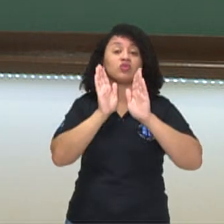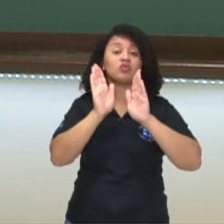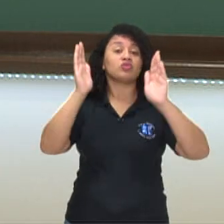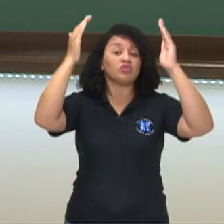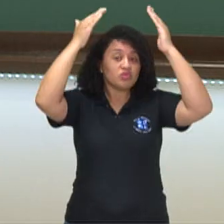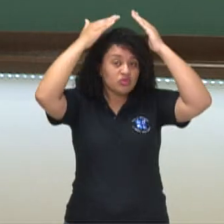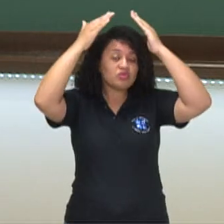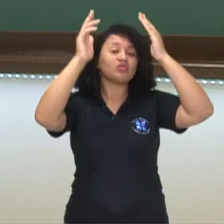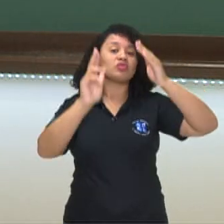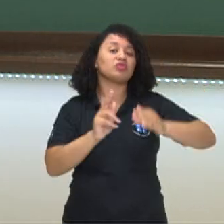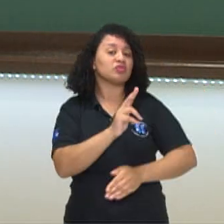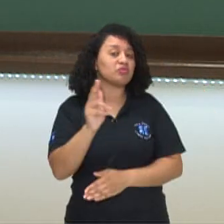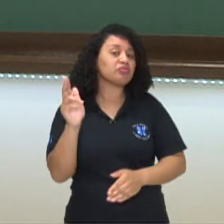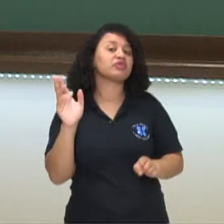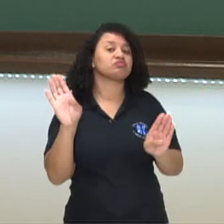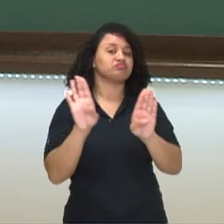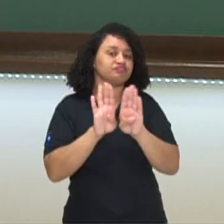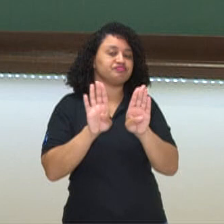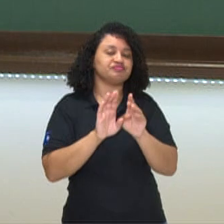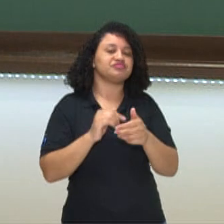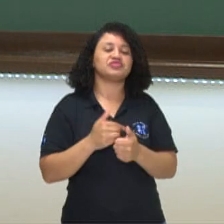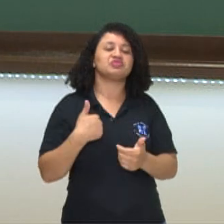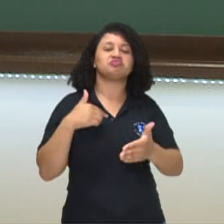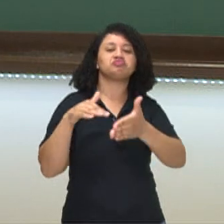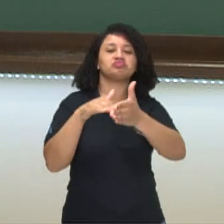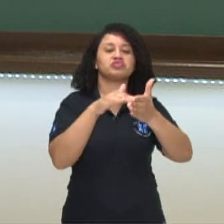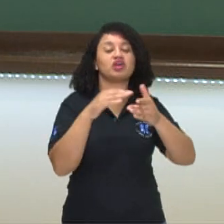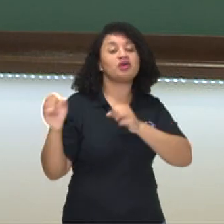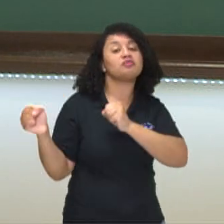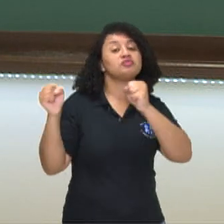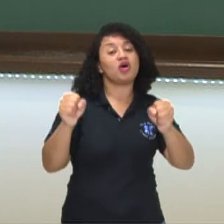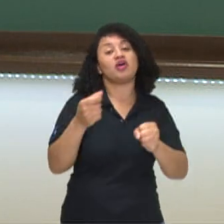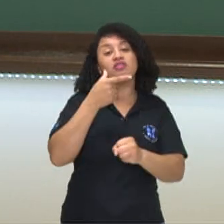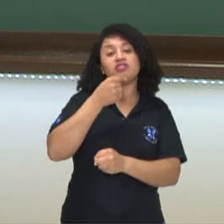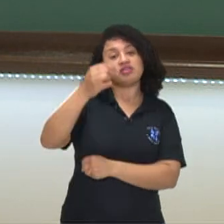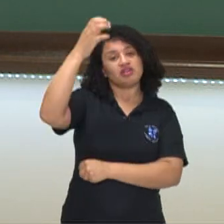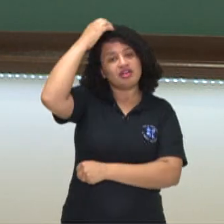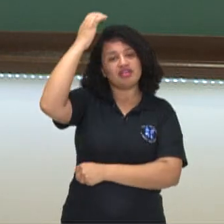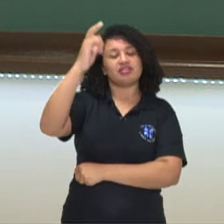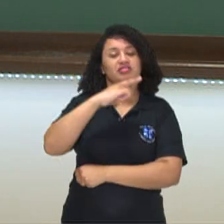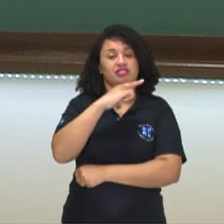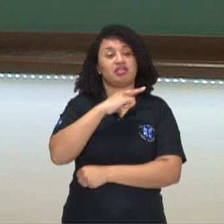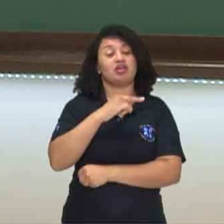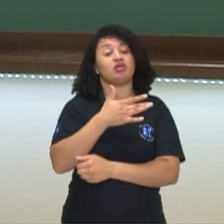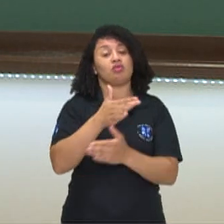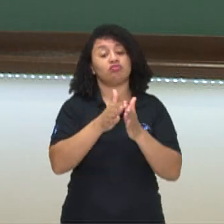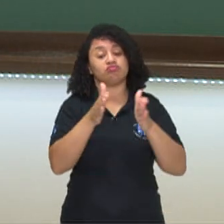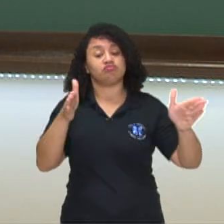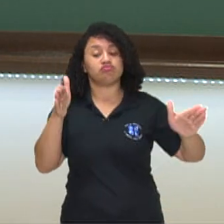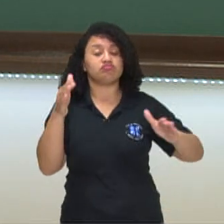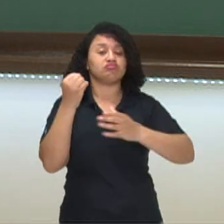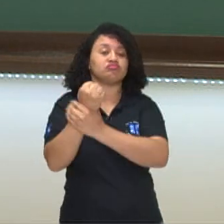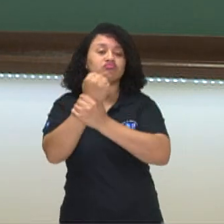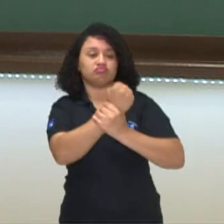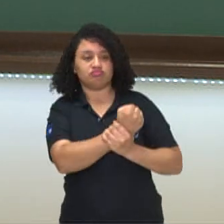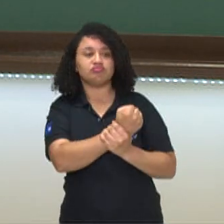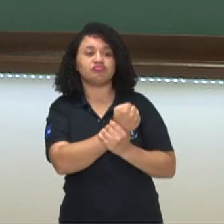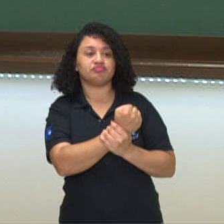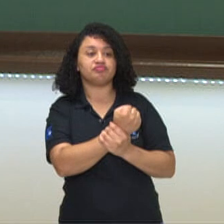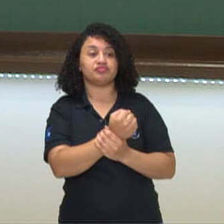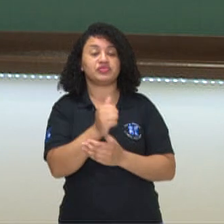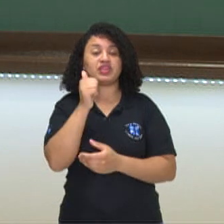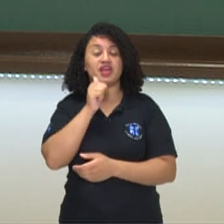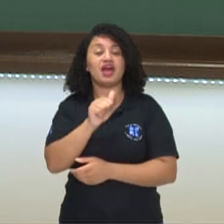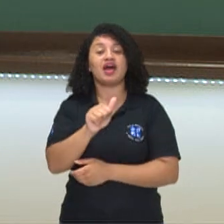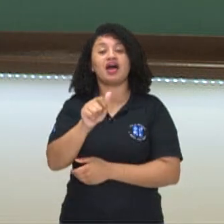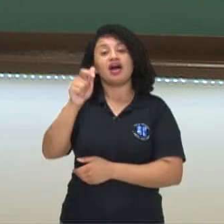papa, né? Não havia limites para o poder real enquanto vigorou o absolutismo. Quem que é essa